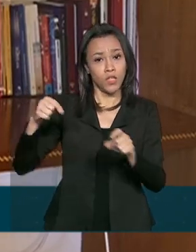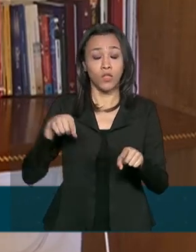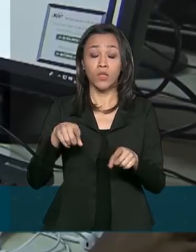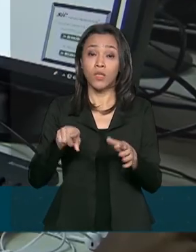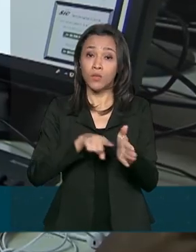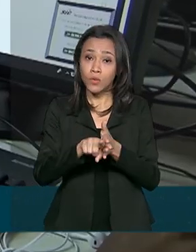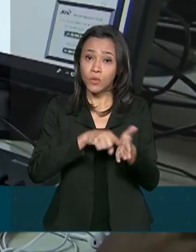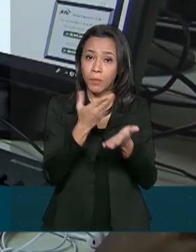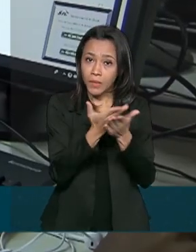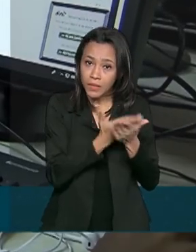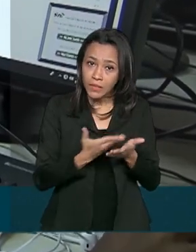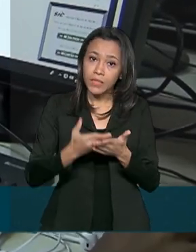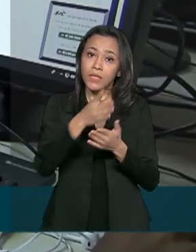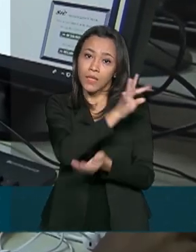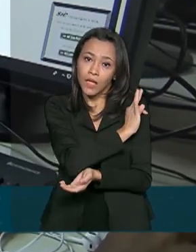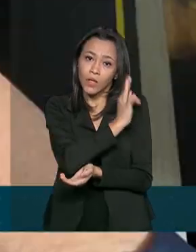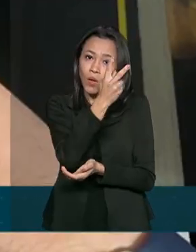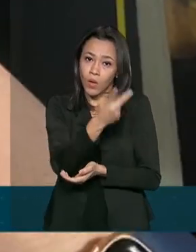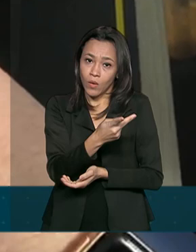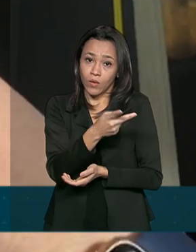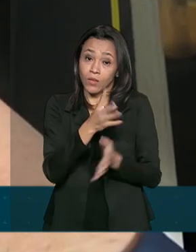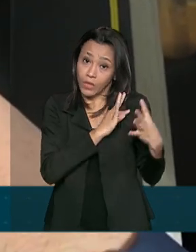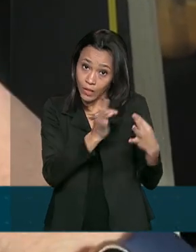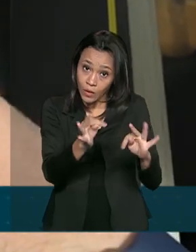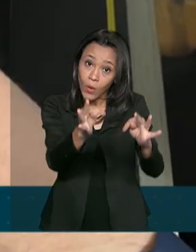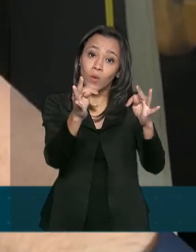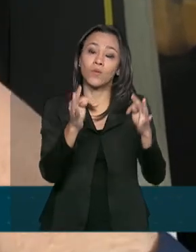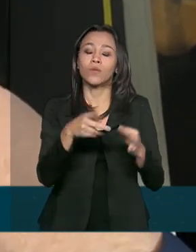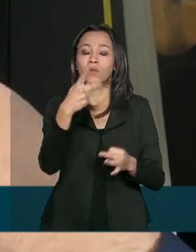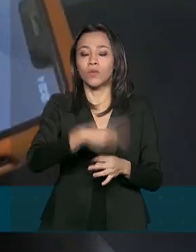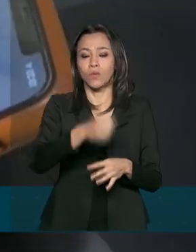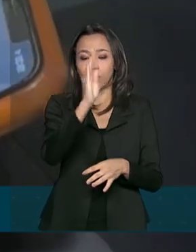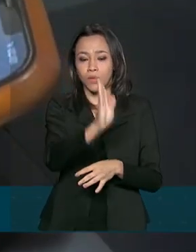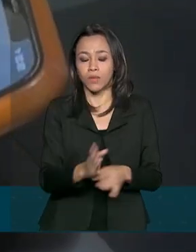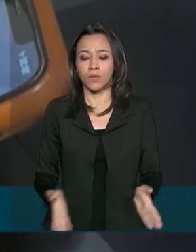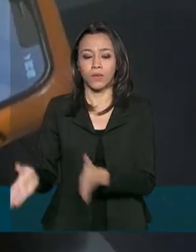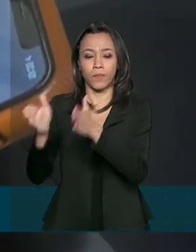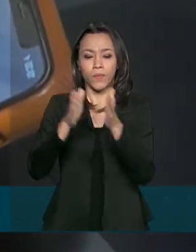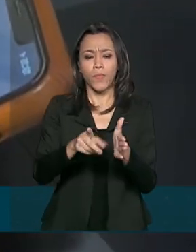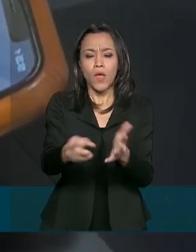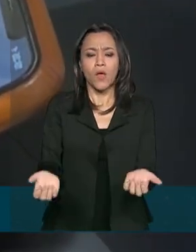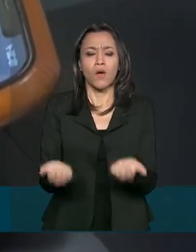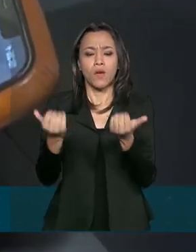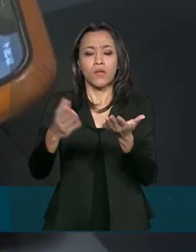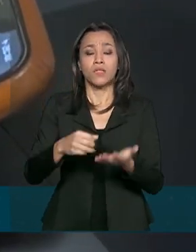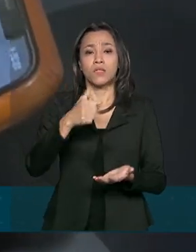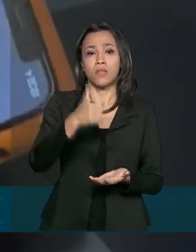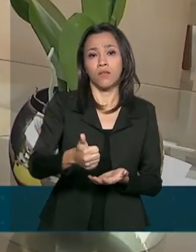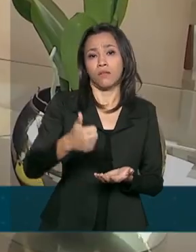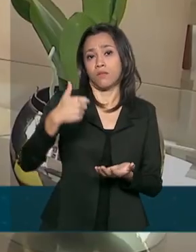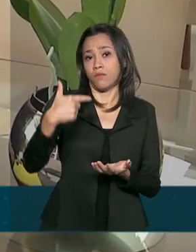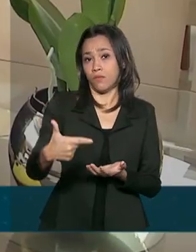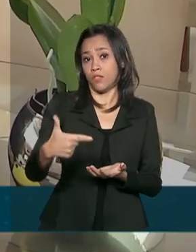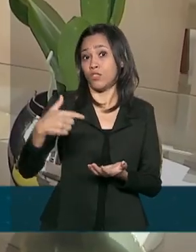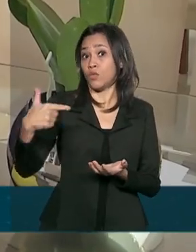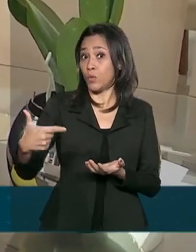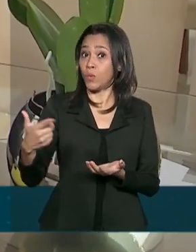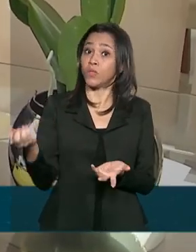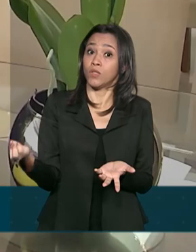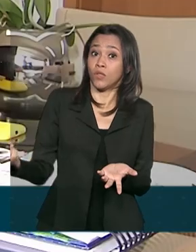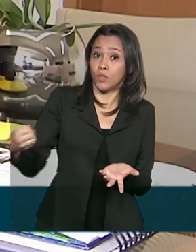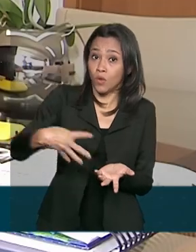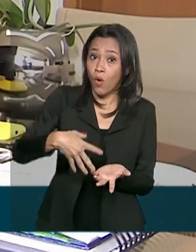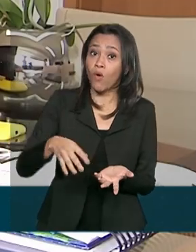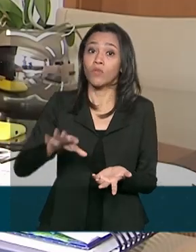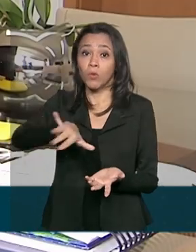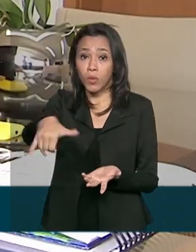país. E a previsão é lançar até junho 122 mil novas oportunidades, todas gratuitas.